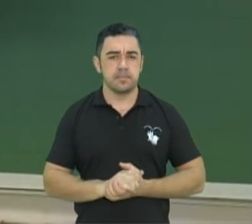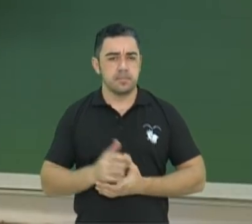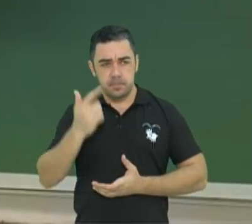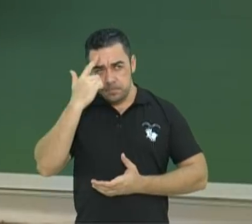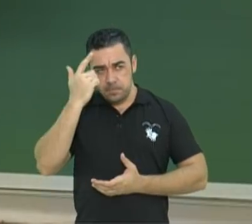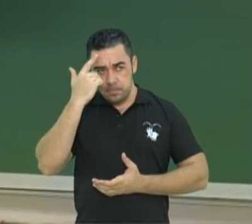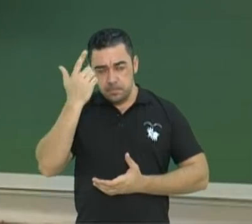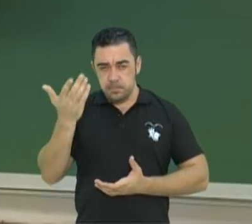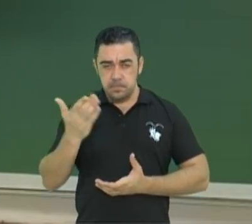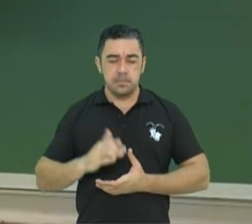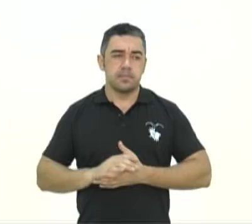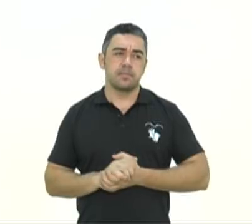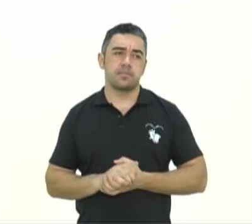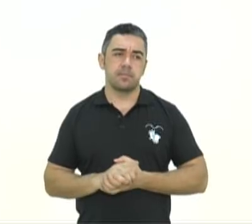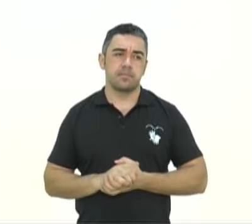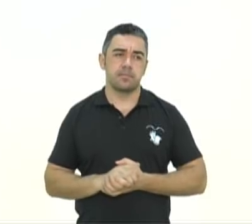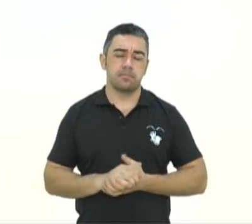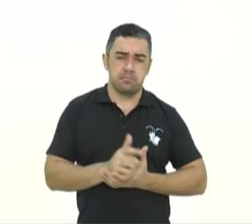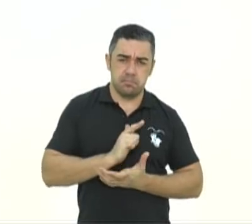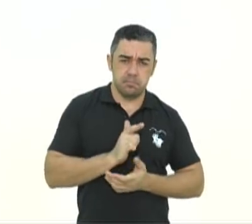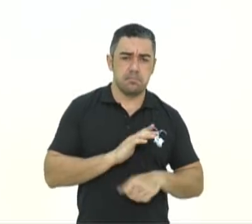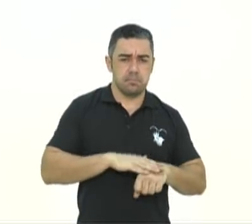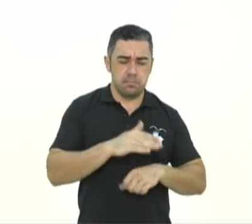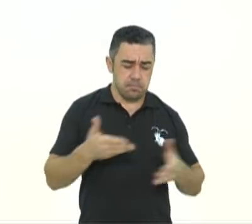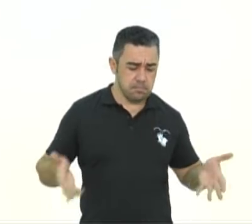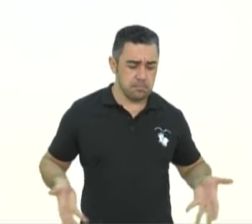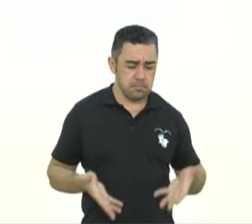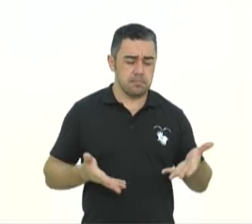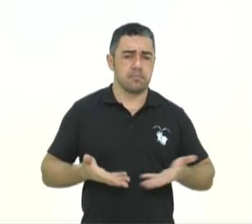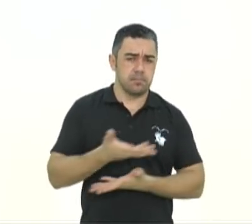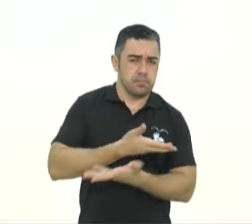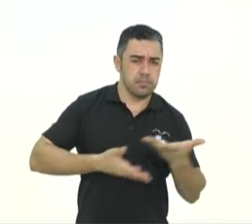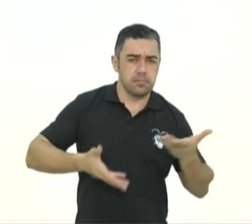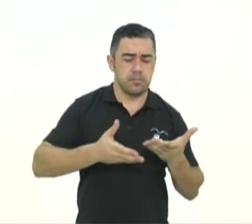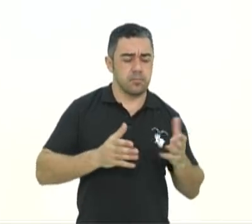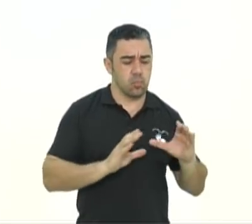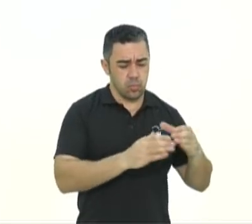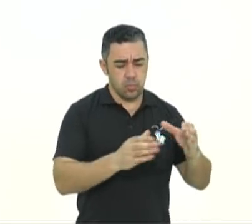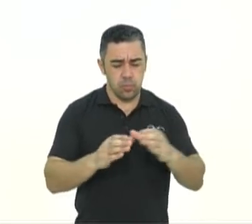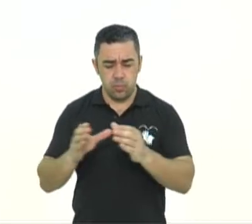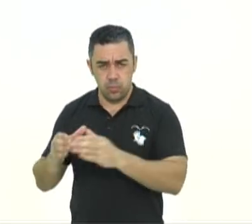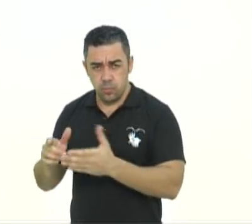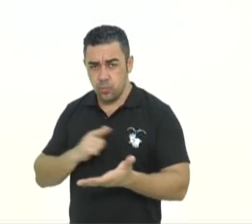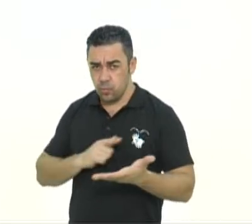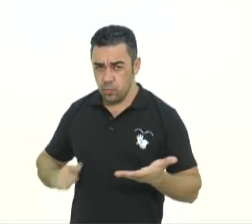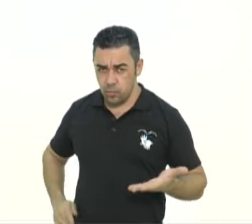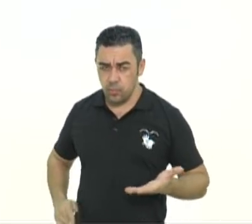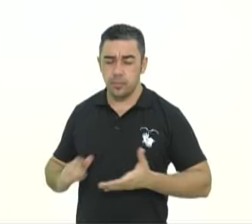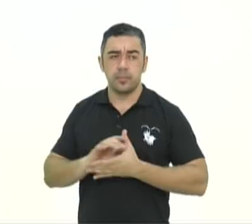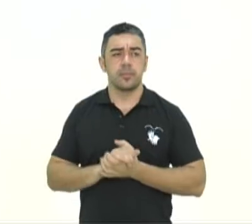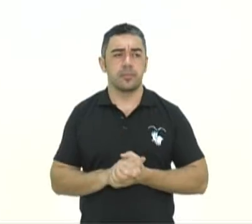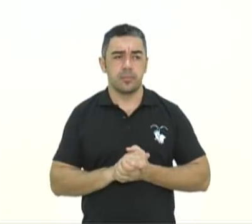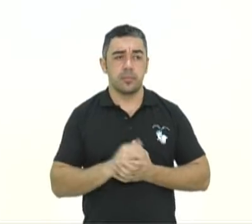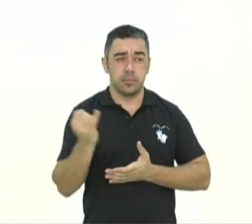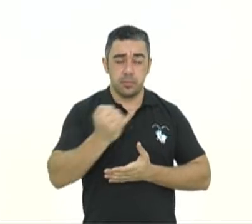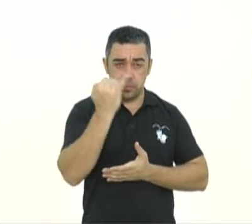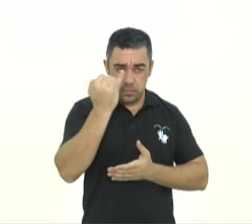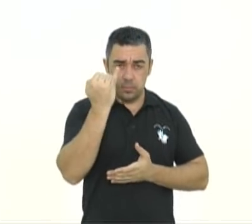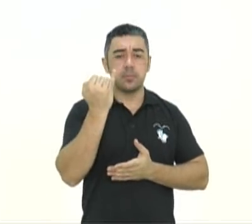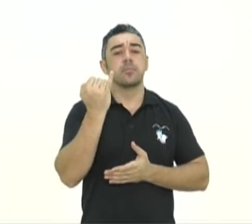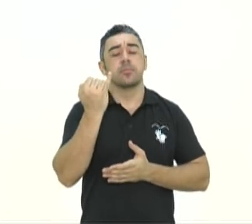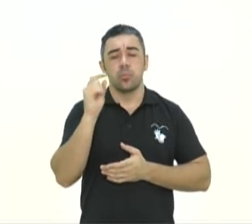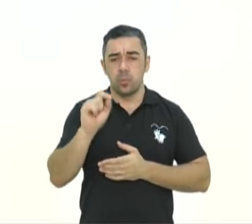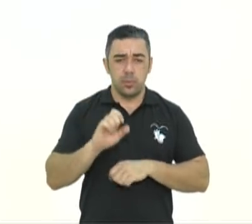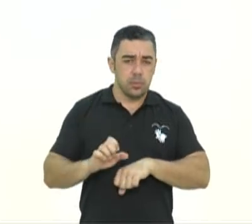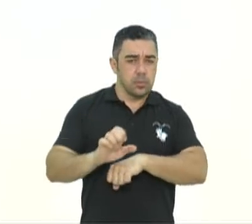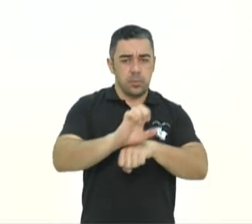aqui comigo. Temos de intensificar a cooperação entre os órgãos governamentais. É importante que os